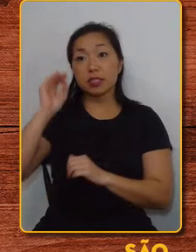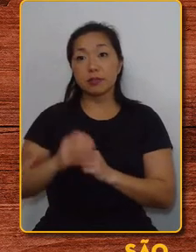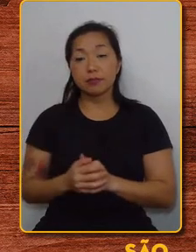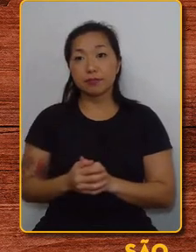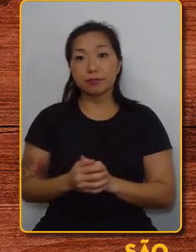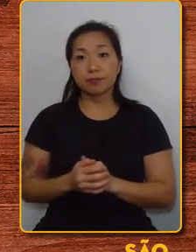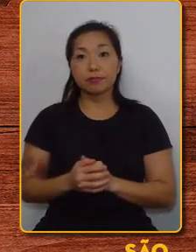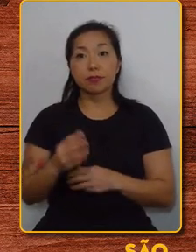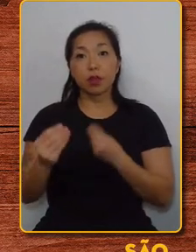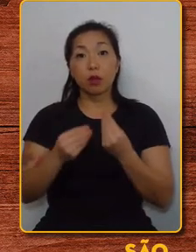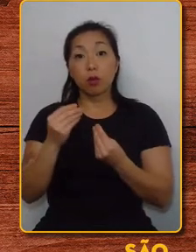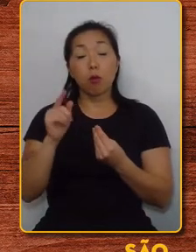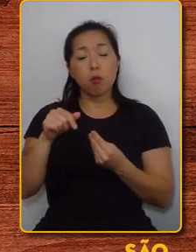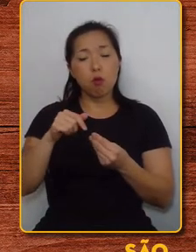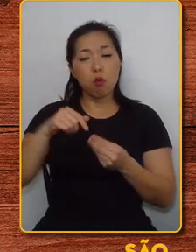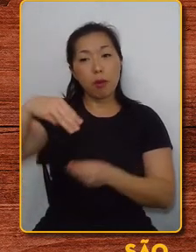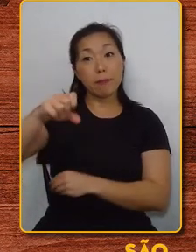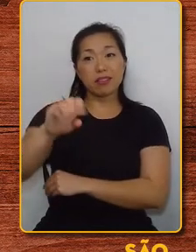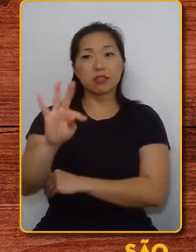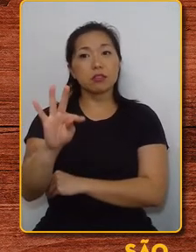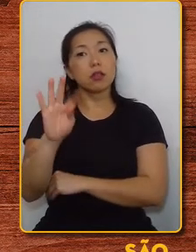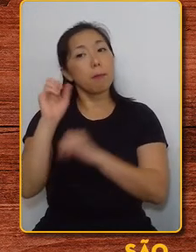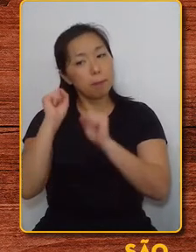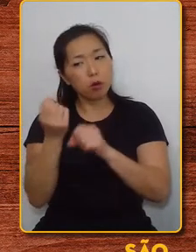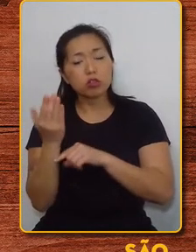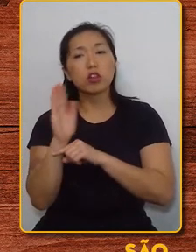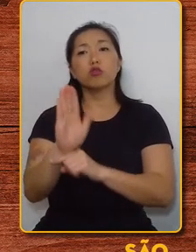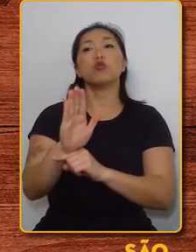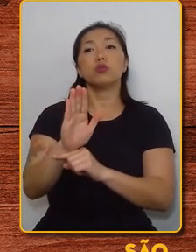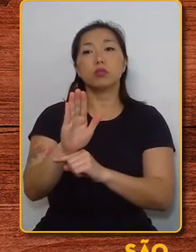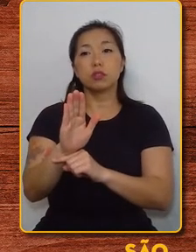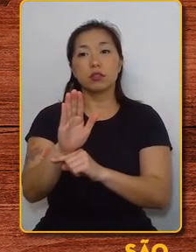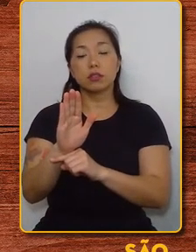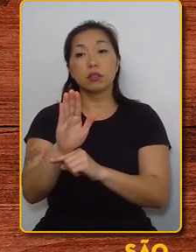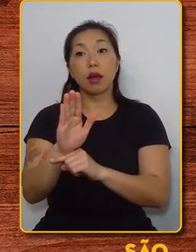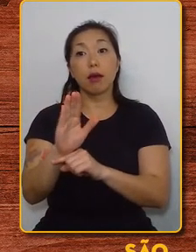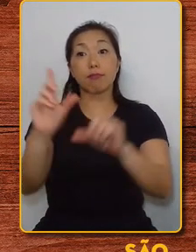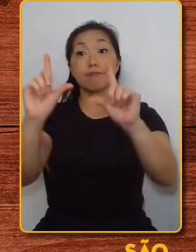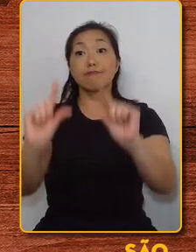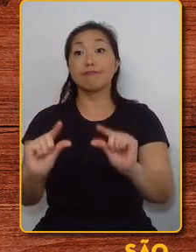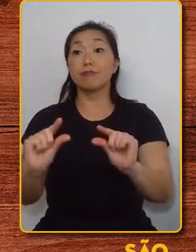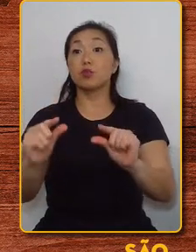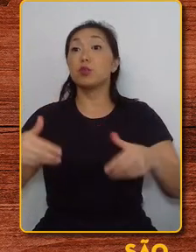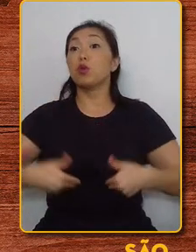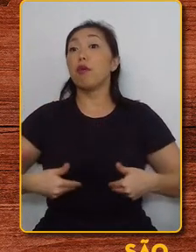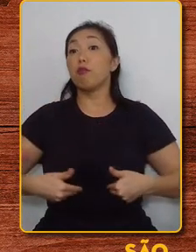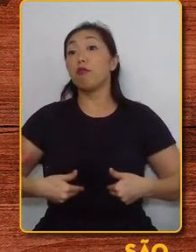que o Movimento Sem Terra pode contribuir para essa diminuição da fome?